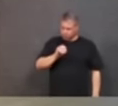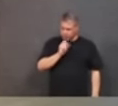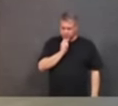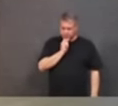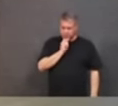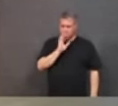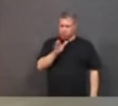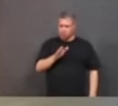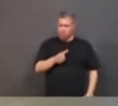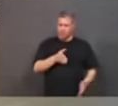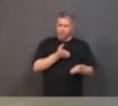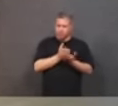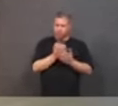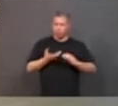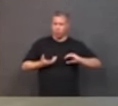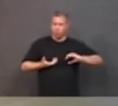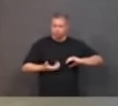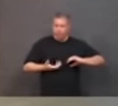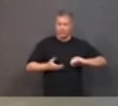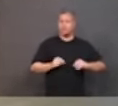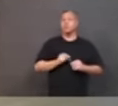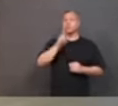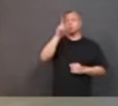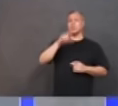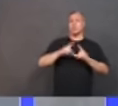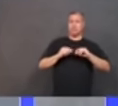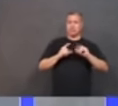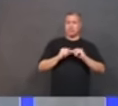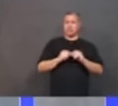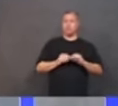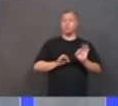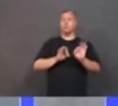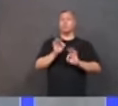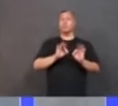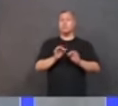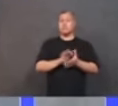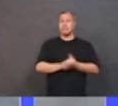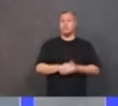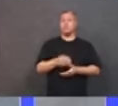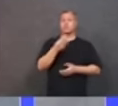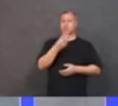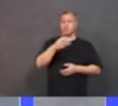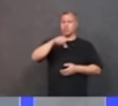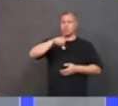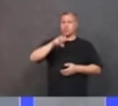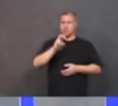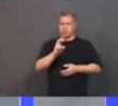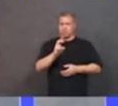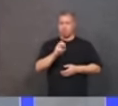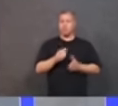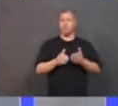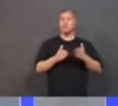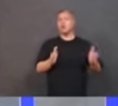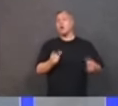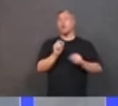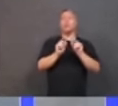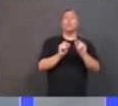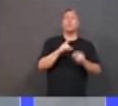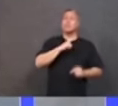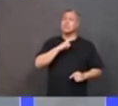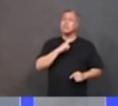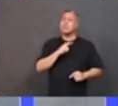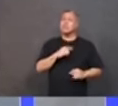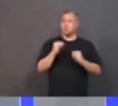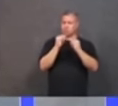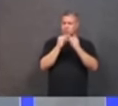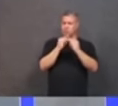tramita no Congresso Nacional atualmente o projeto de emenda constitucional 395, que abre espaço para que as instituições